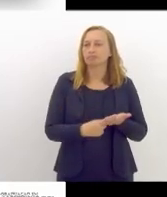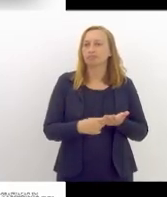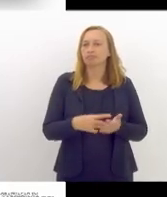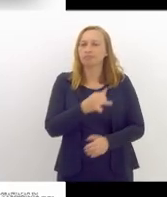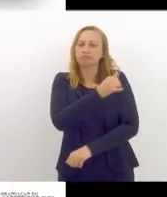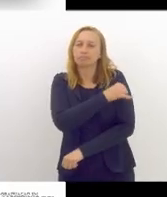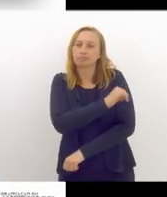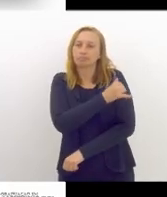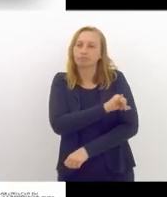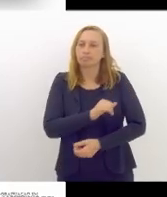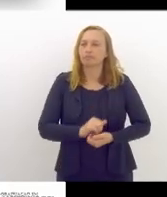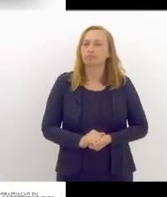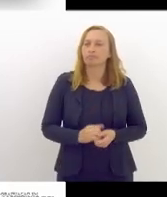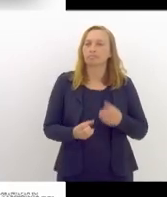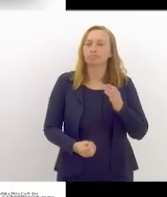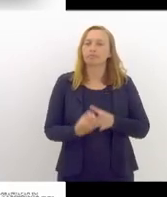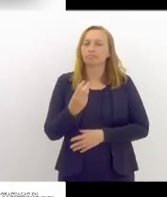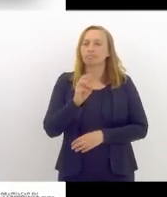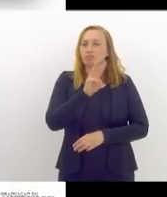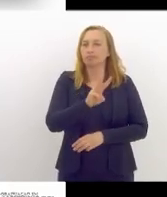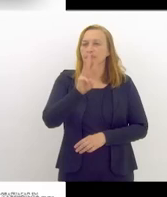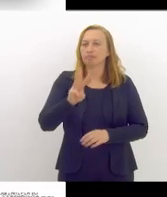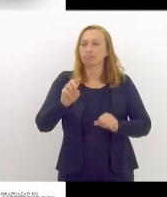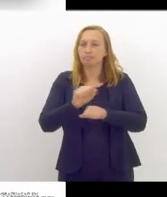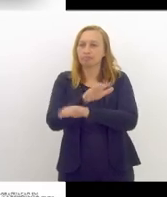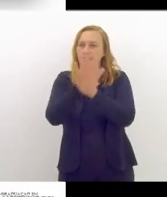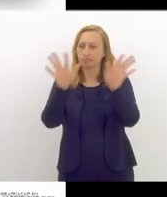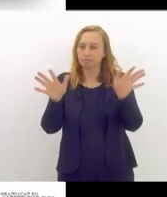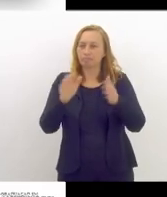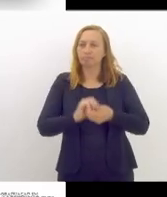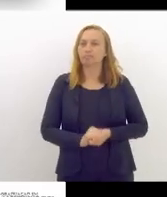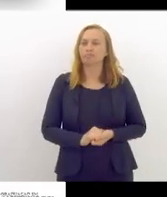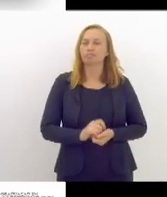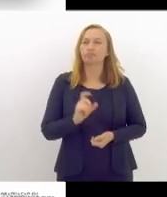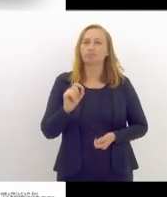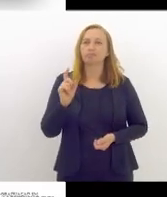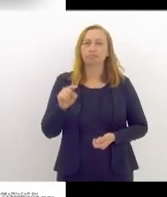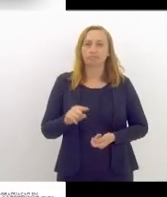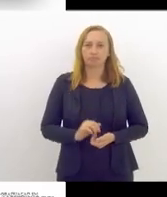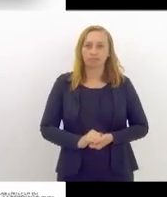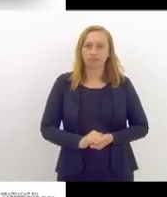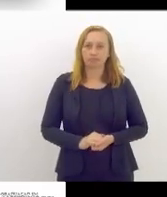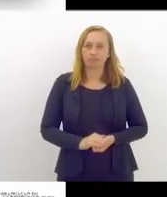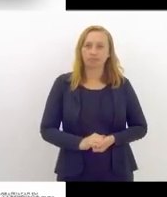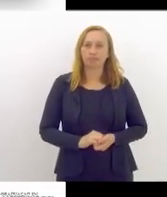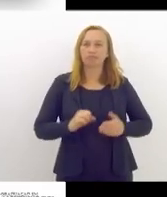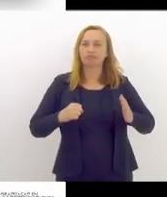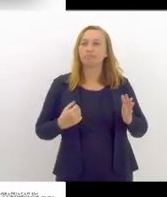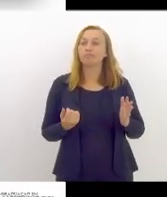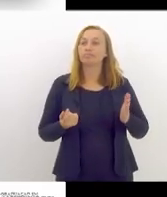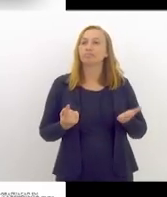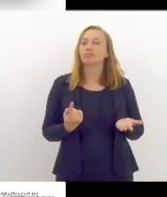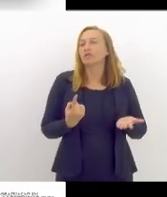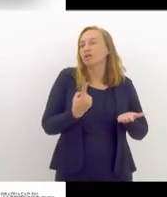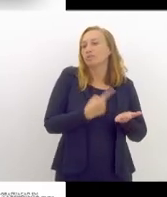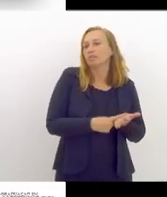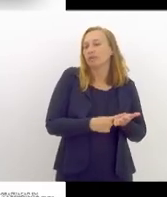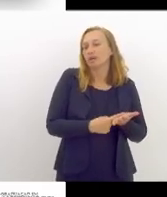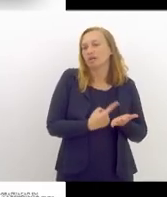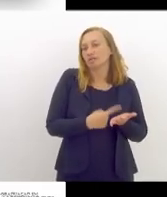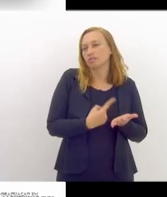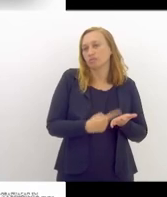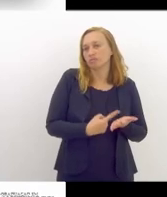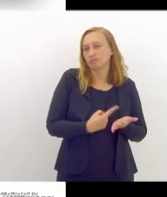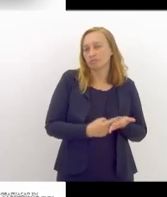criou lá um site da Transparência do pacto que é o seguinte pacto RJ né eu entendo que